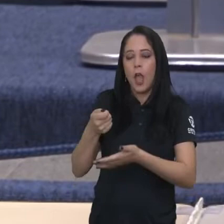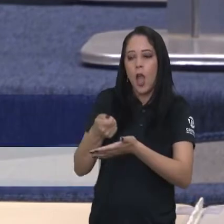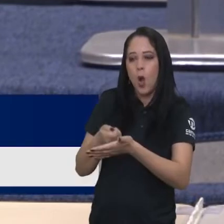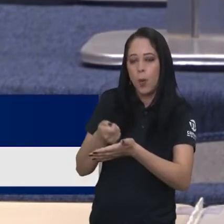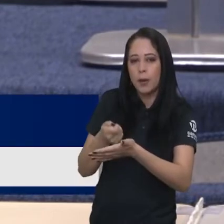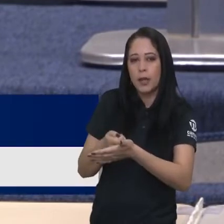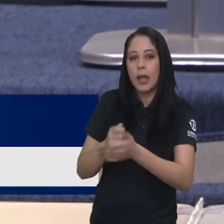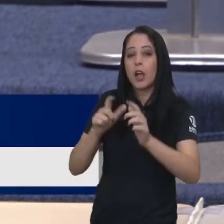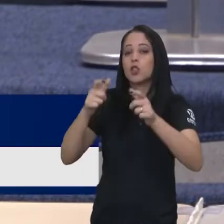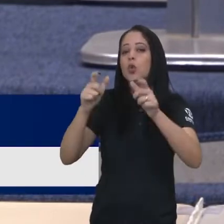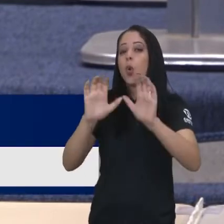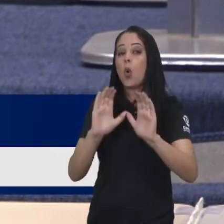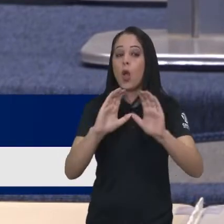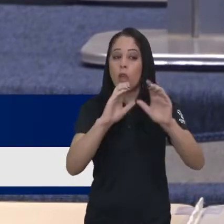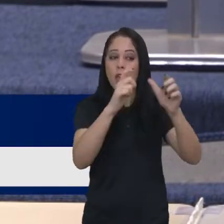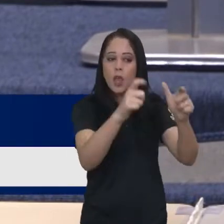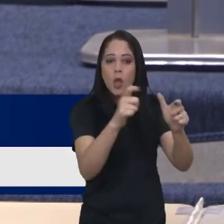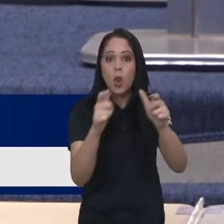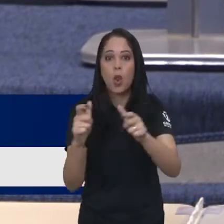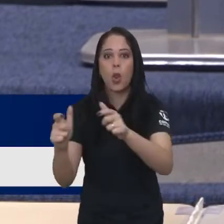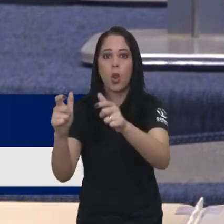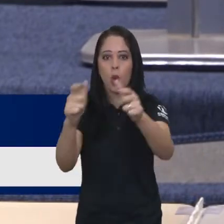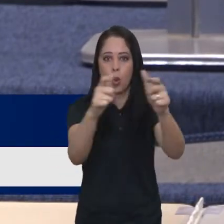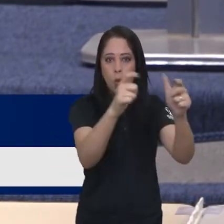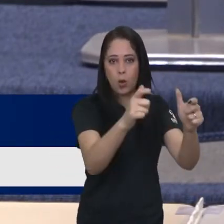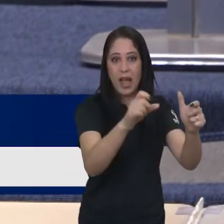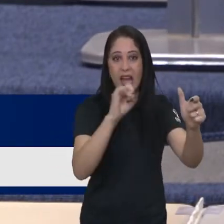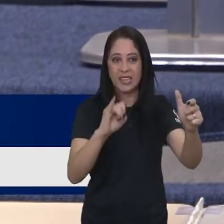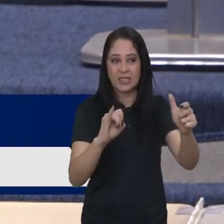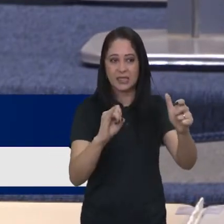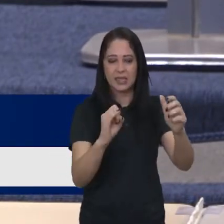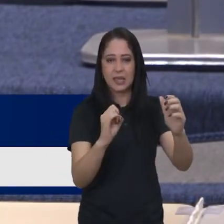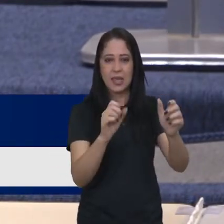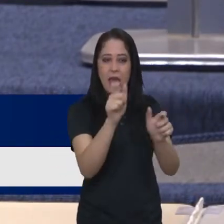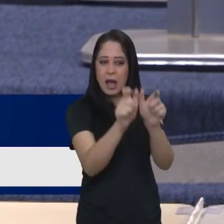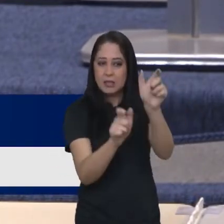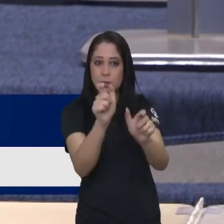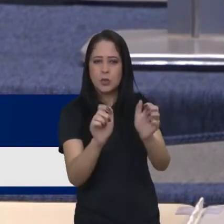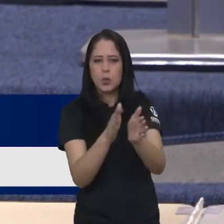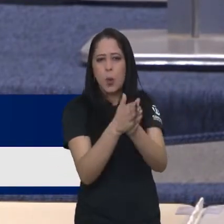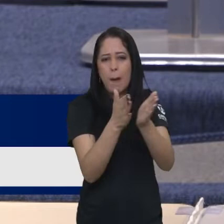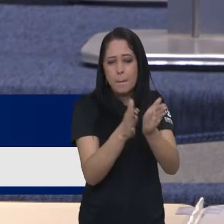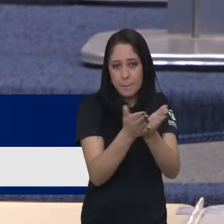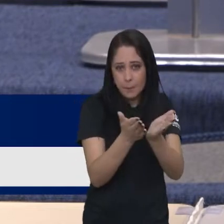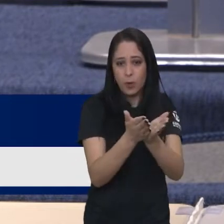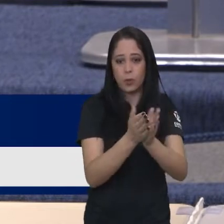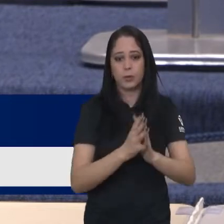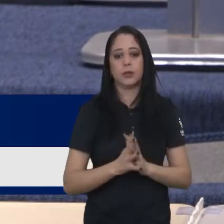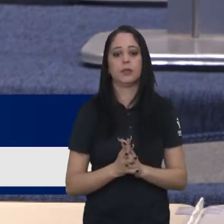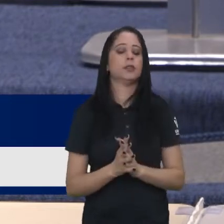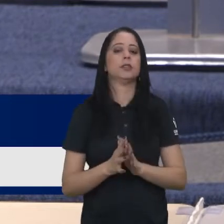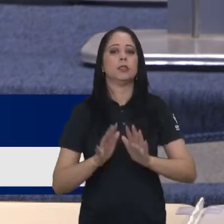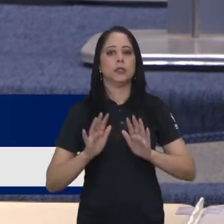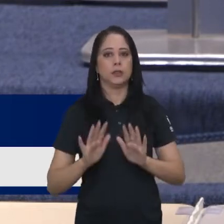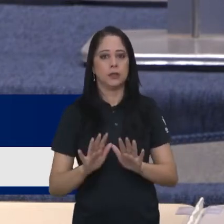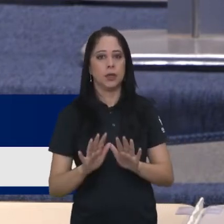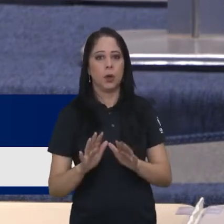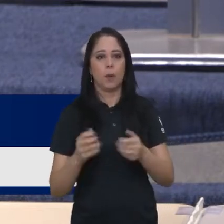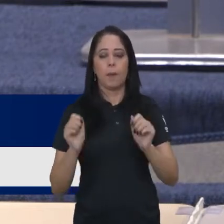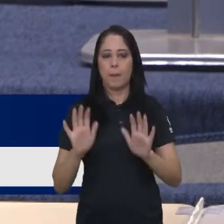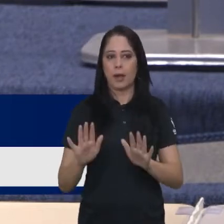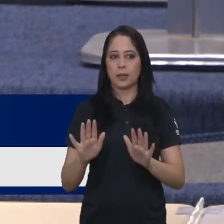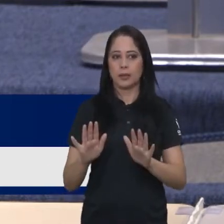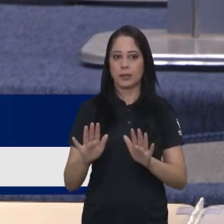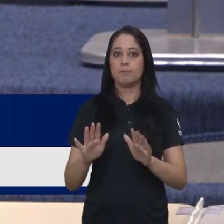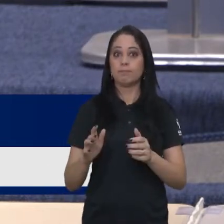nas comunidades onde haja predominância de população de baixa renda. Para que a gente possa verificar a predominância